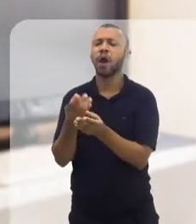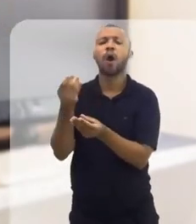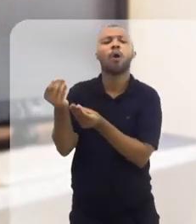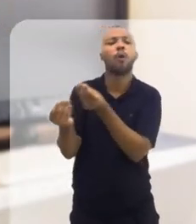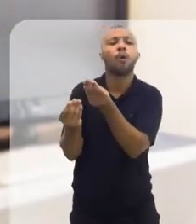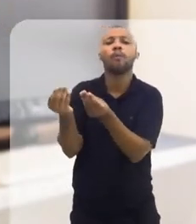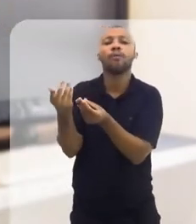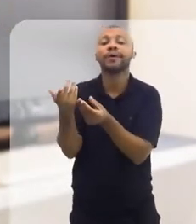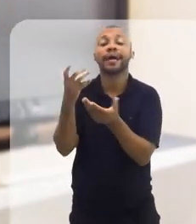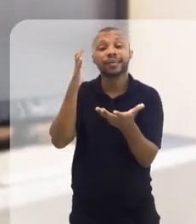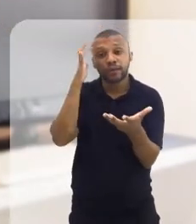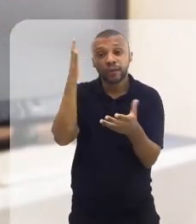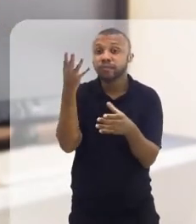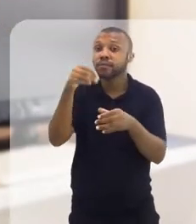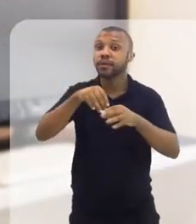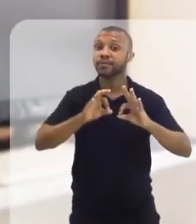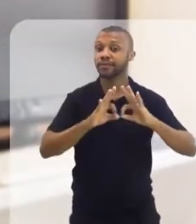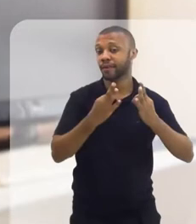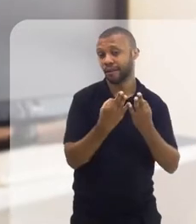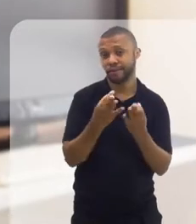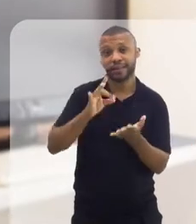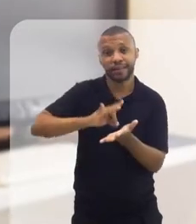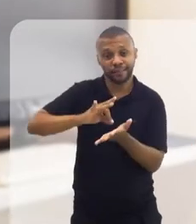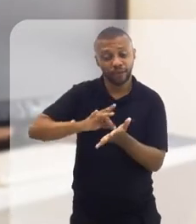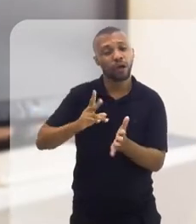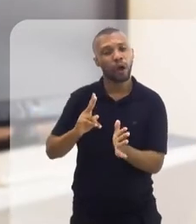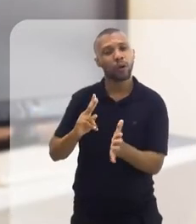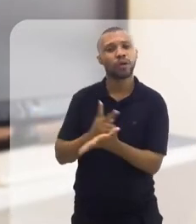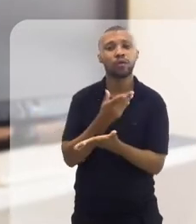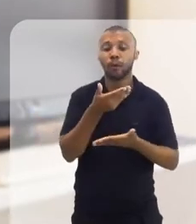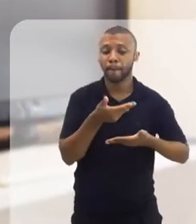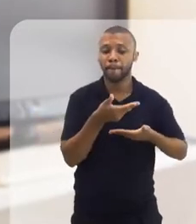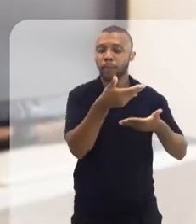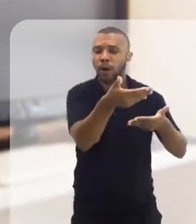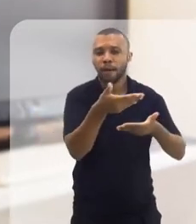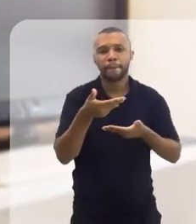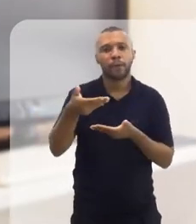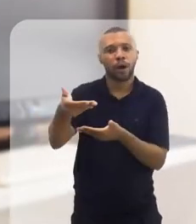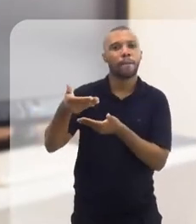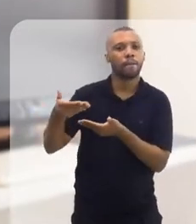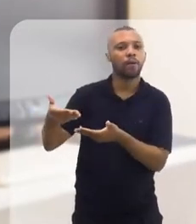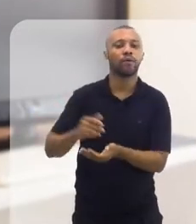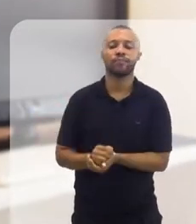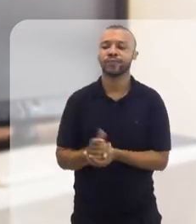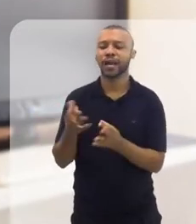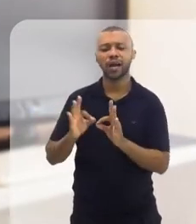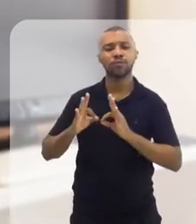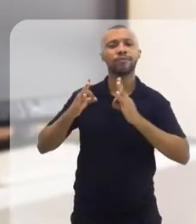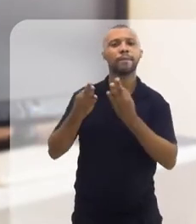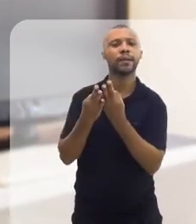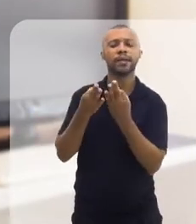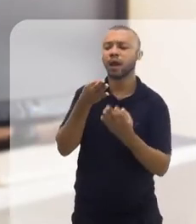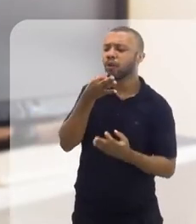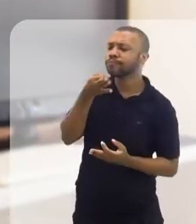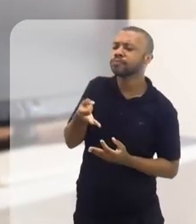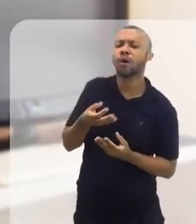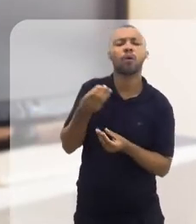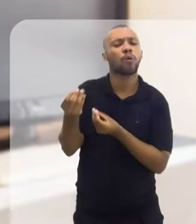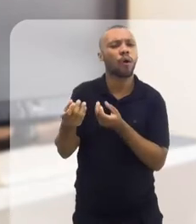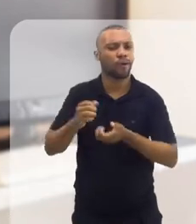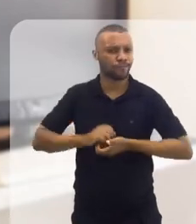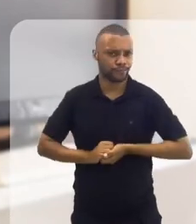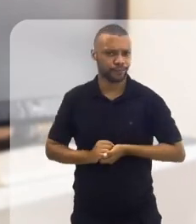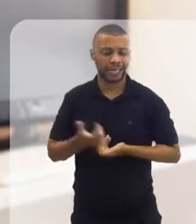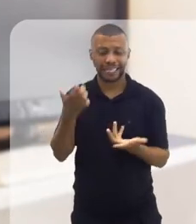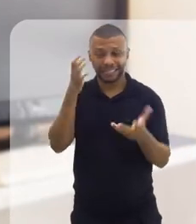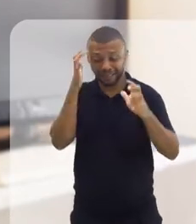fica em casa? Porque, na verdade, foram convites que surgiram. E aí, como é que a sua família recebe isso, essa virada